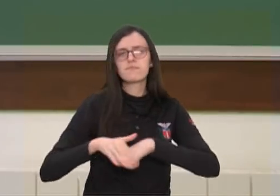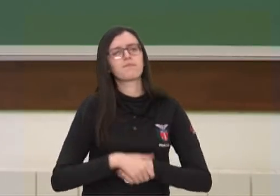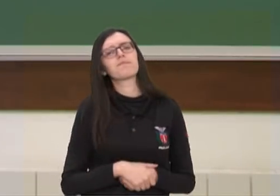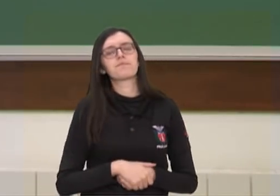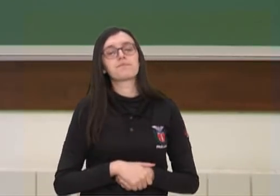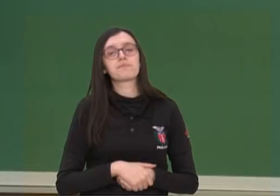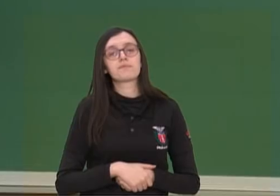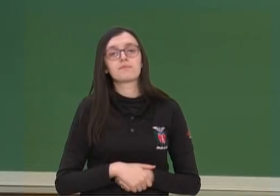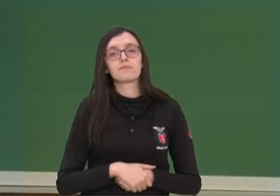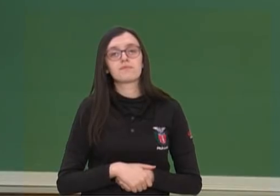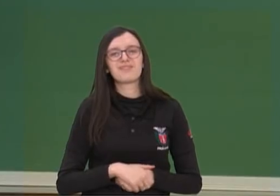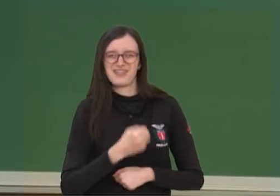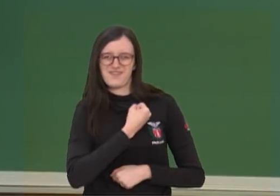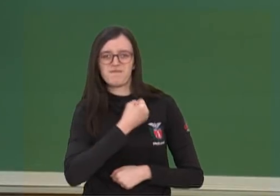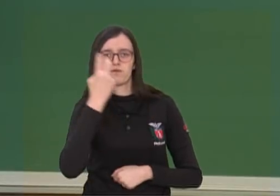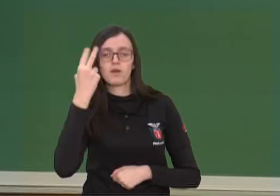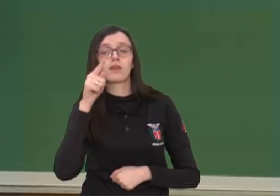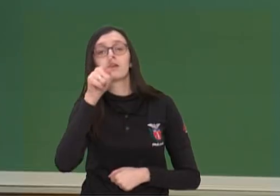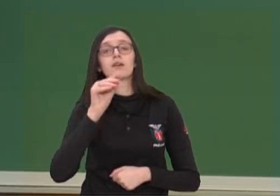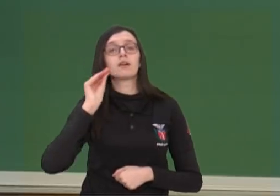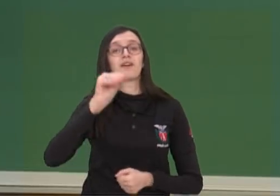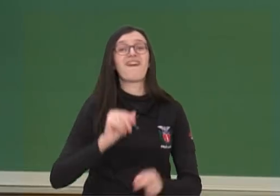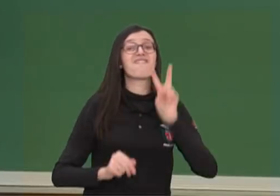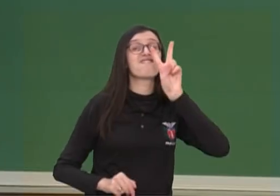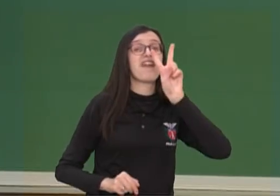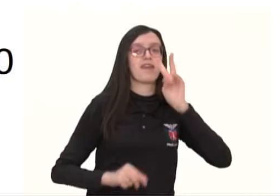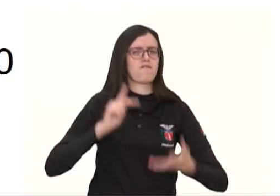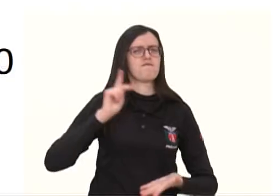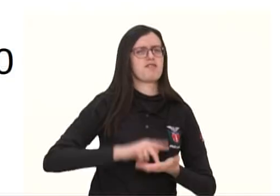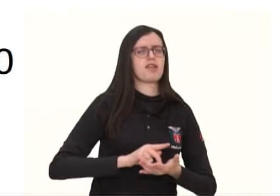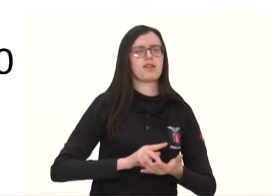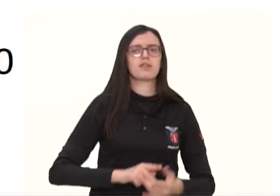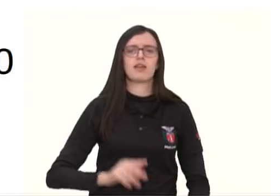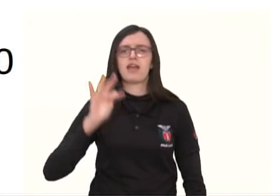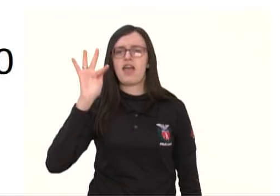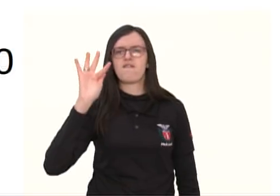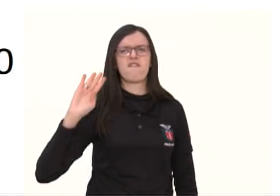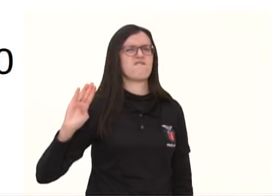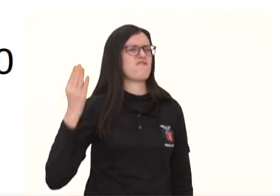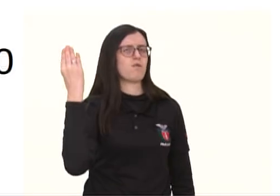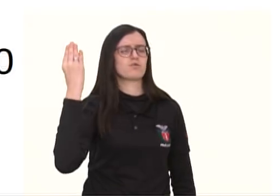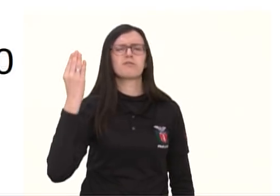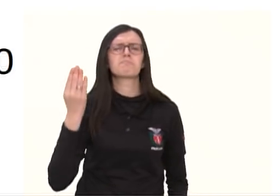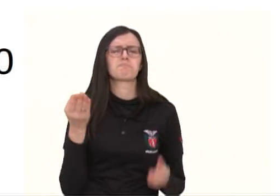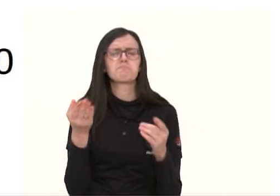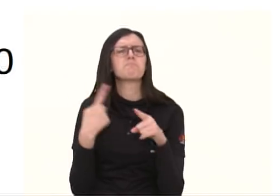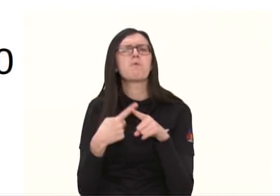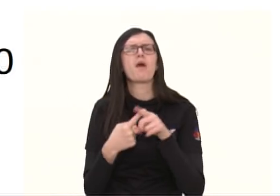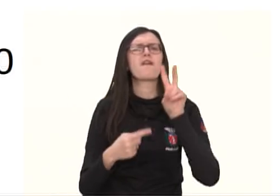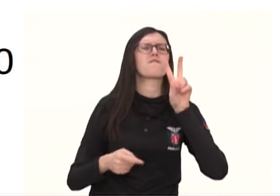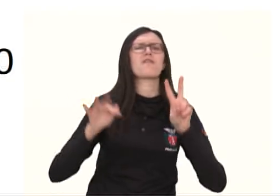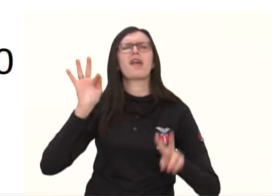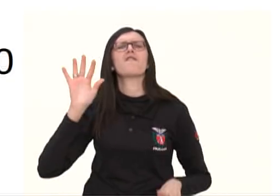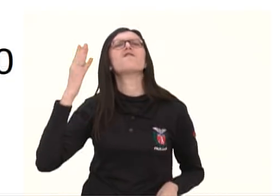Vocês vão assinar lá V para verdadeiro e F para falso. O que eu estou querendo trazer